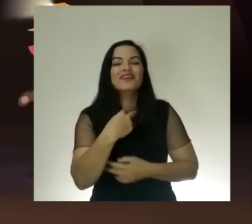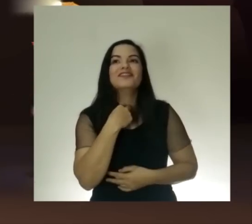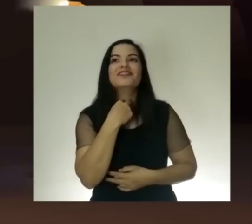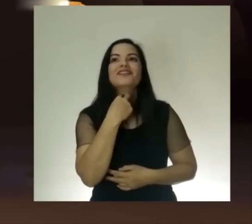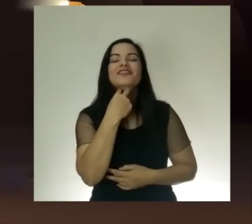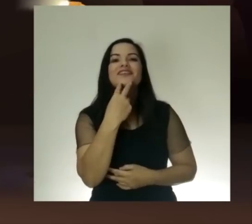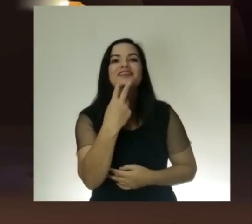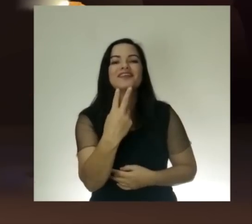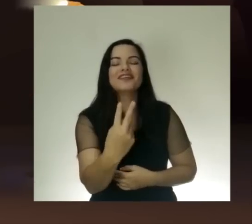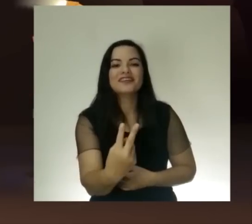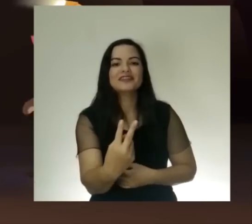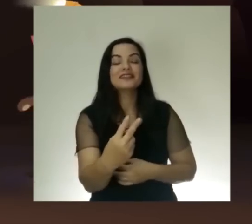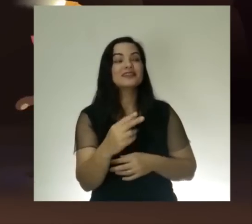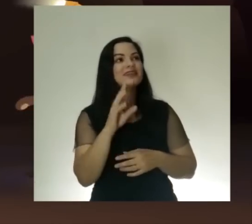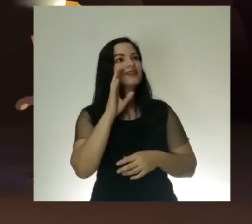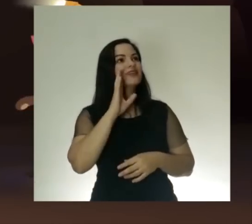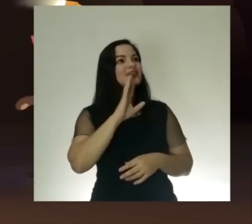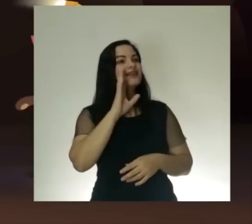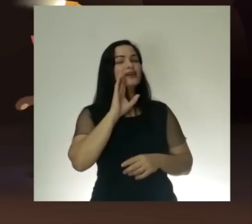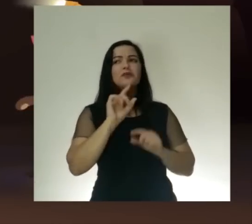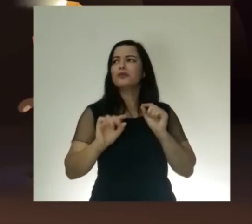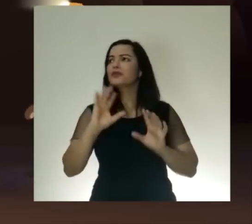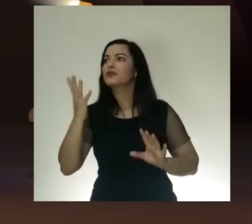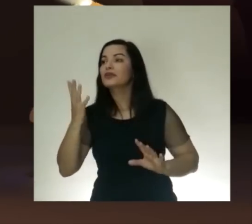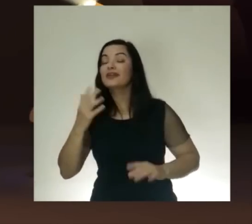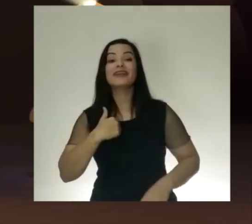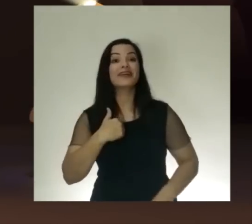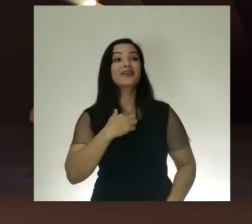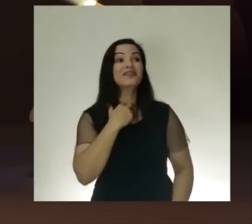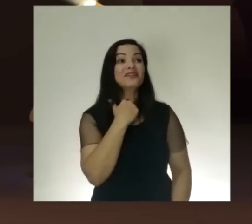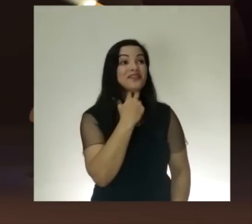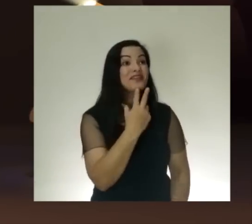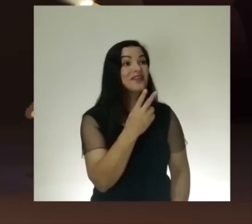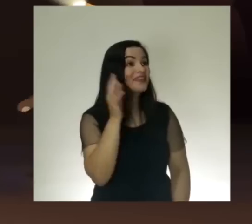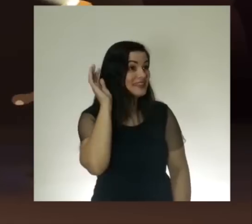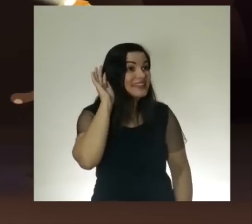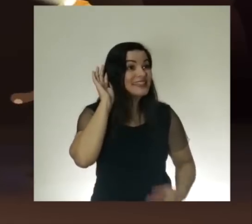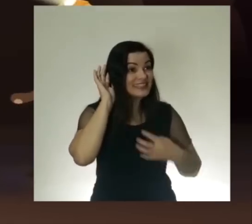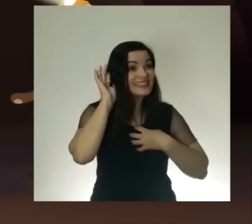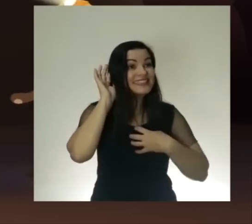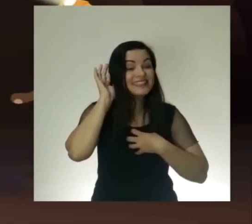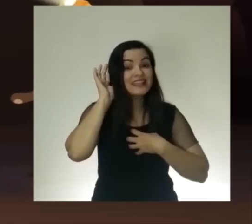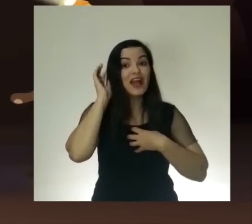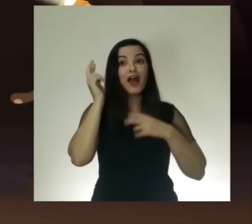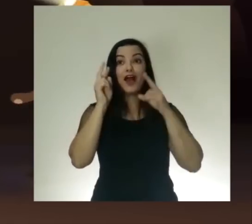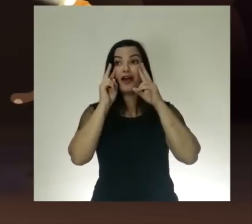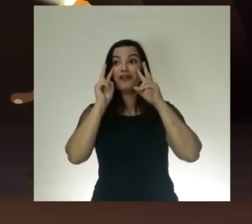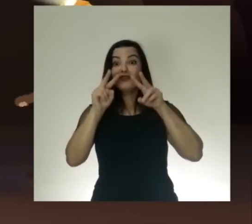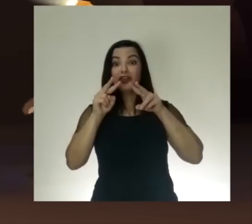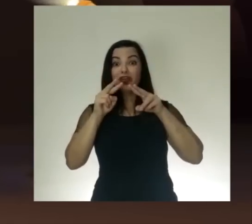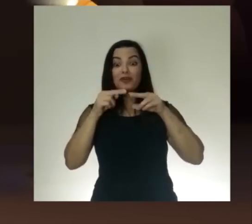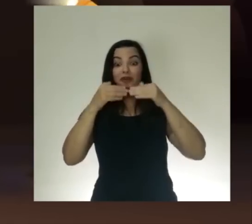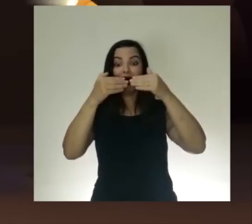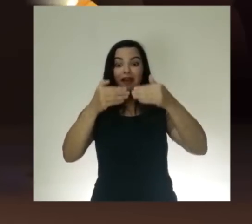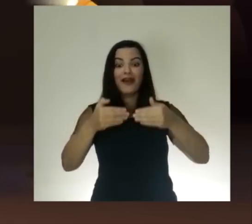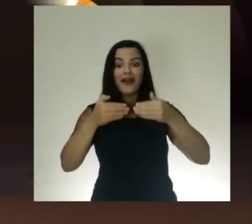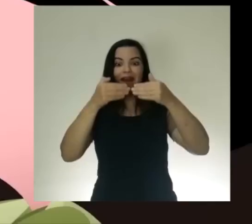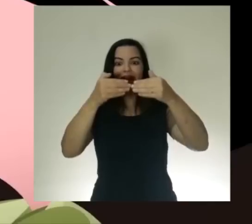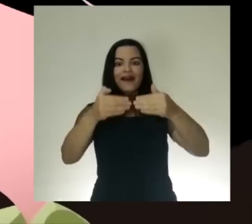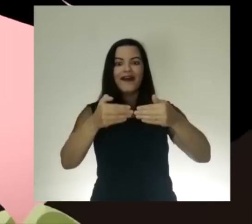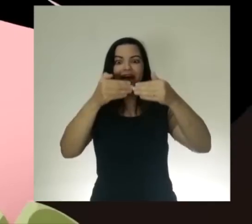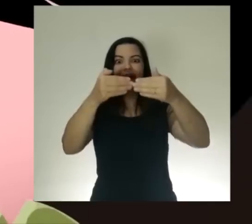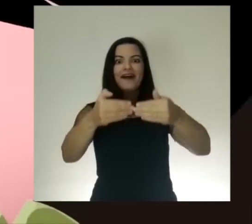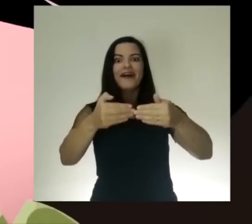O que foi isso? Parece que foi minha voz. Podemos ver nossas vozes.